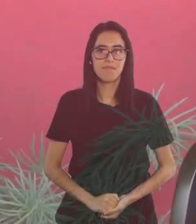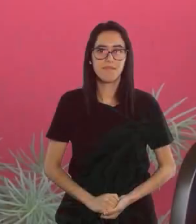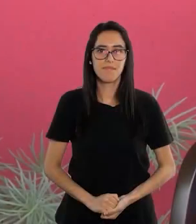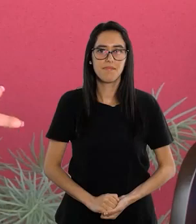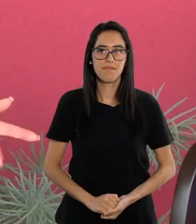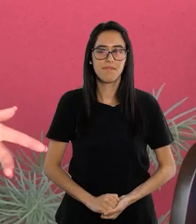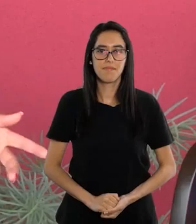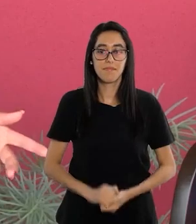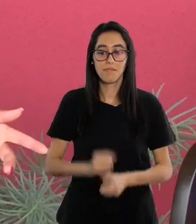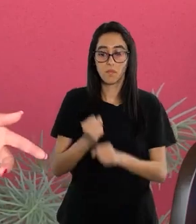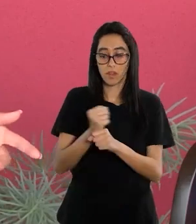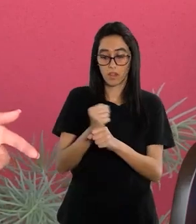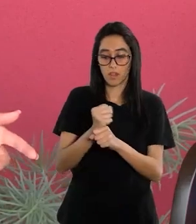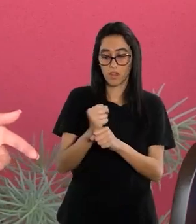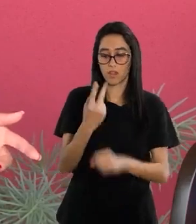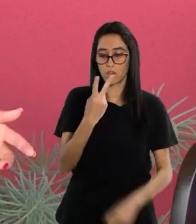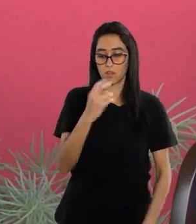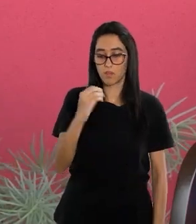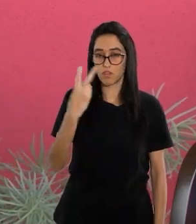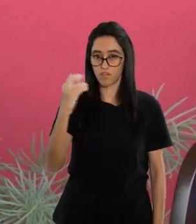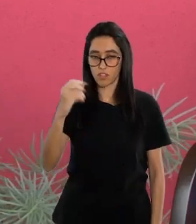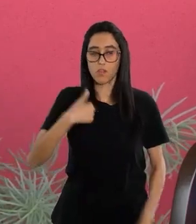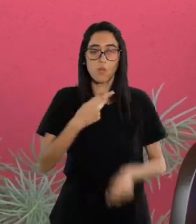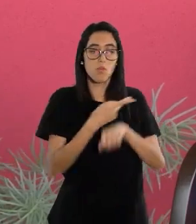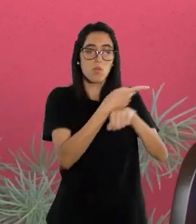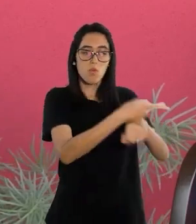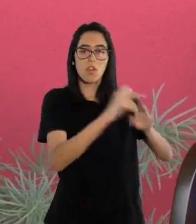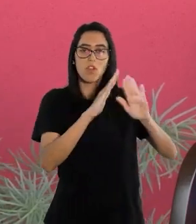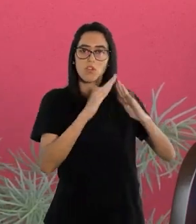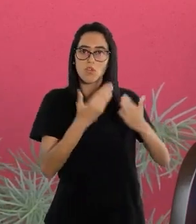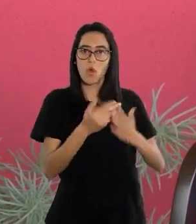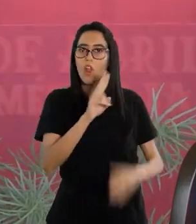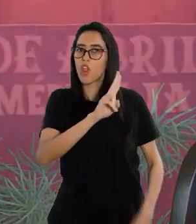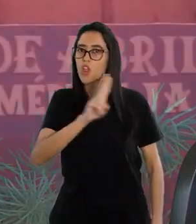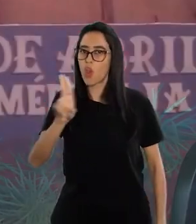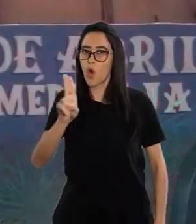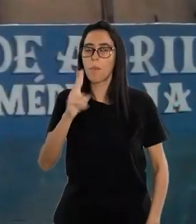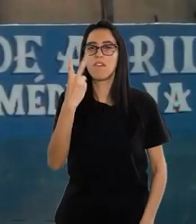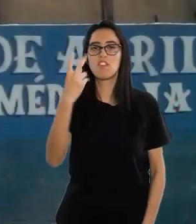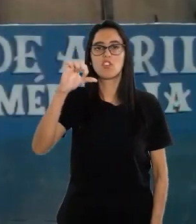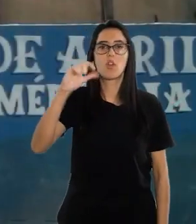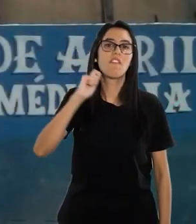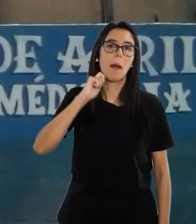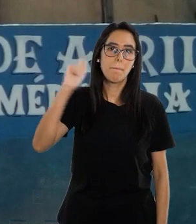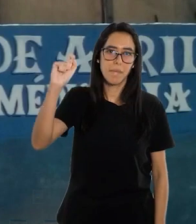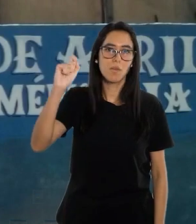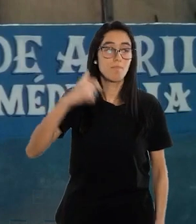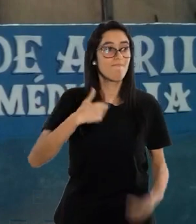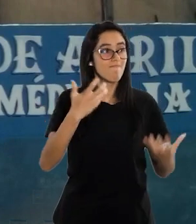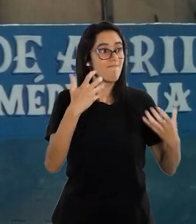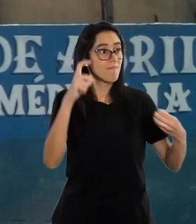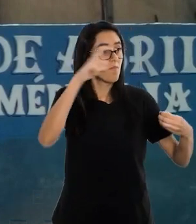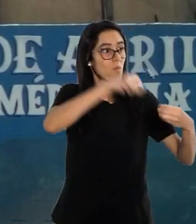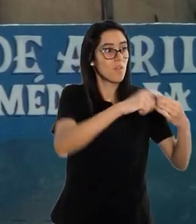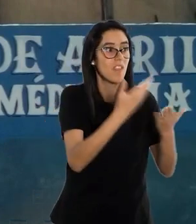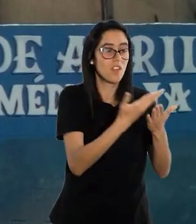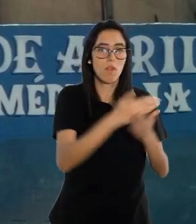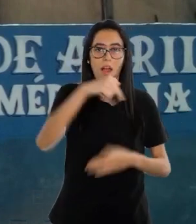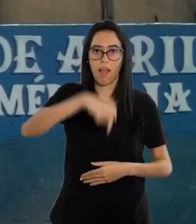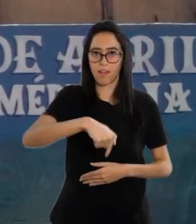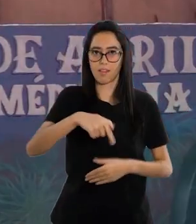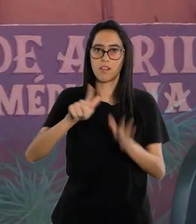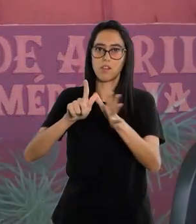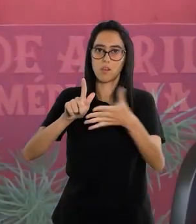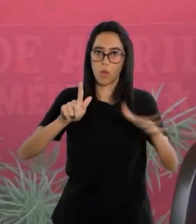Em 2020, procurei o 29 de abril para voltar a estudar aqui